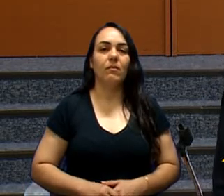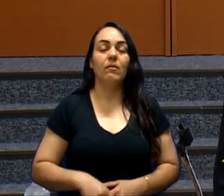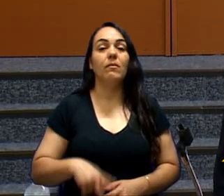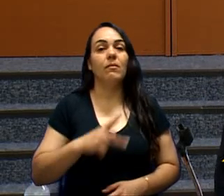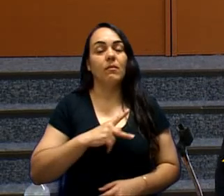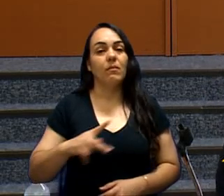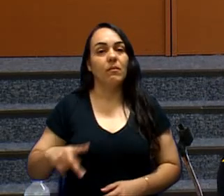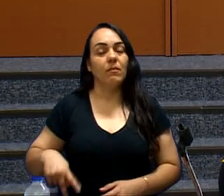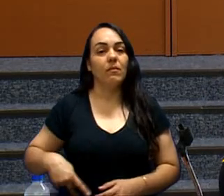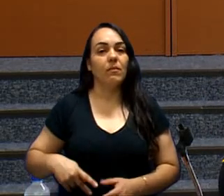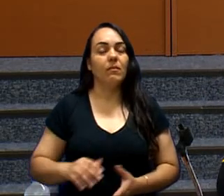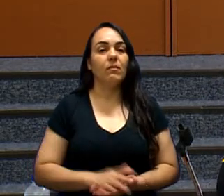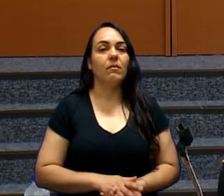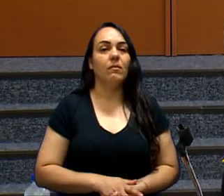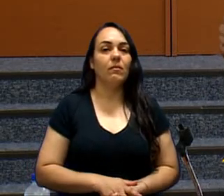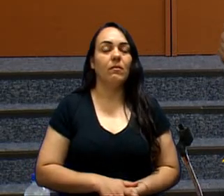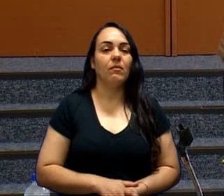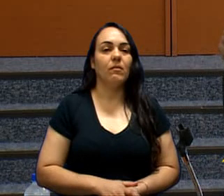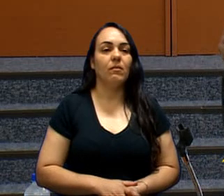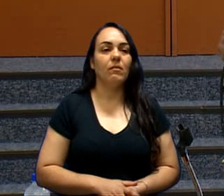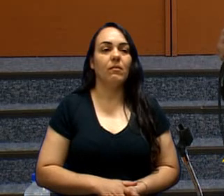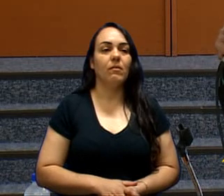Presidente,